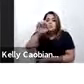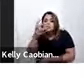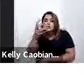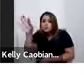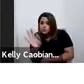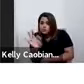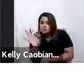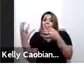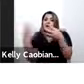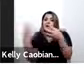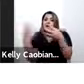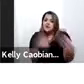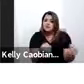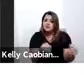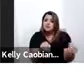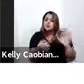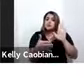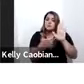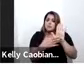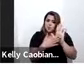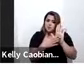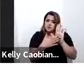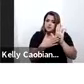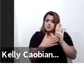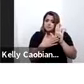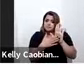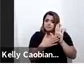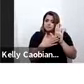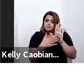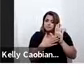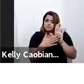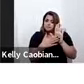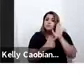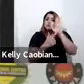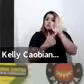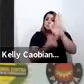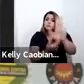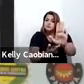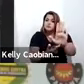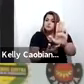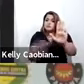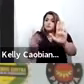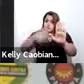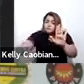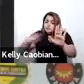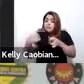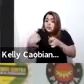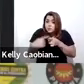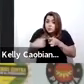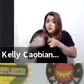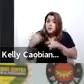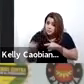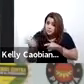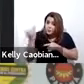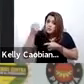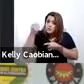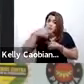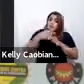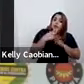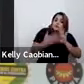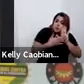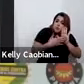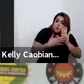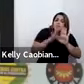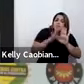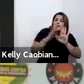aprovaram a proposta. Eu vou passar aqui para vocês, né, porque os trabalhadores super conhecem a proposta, mas é importante que a nossa audiência